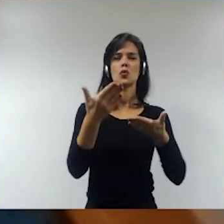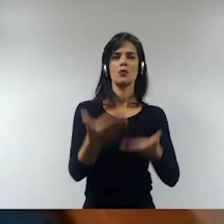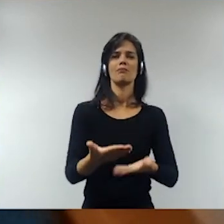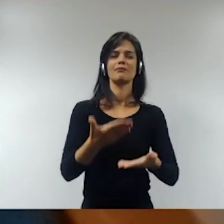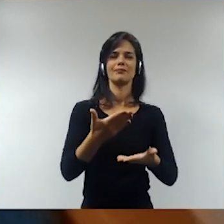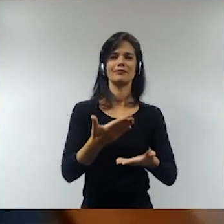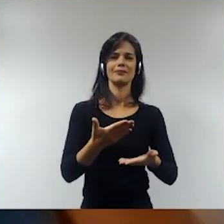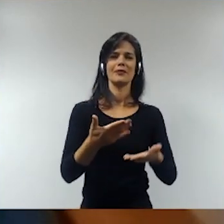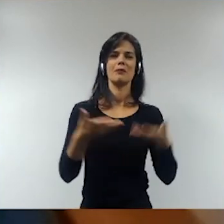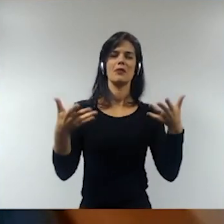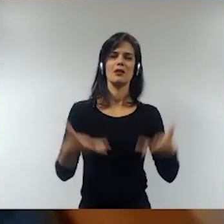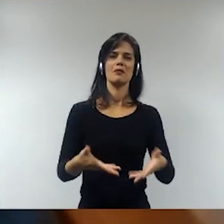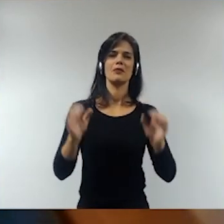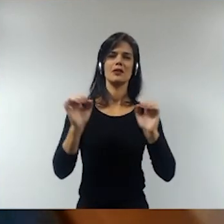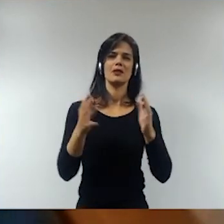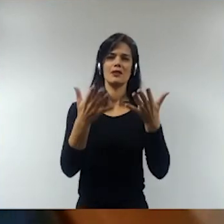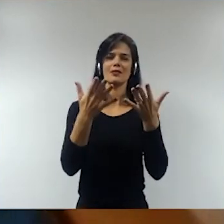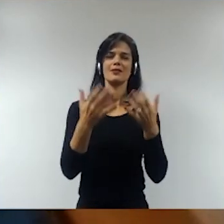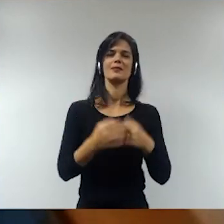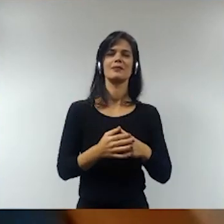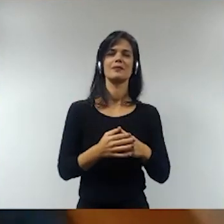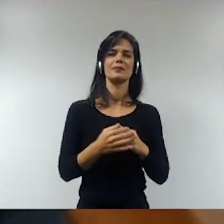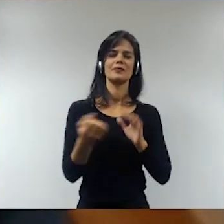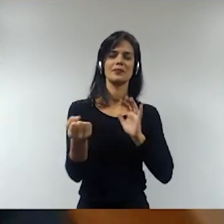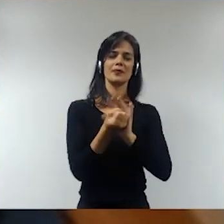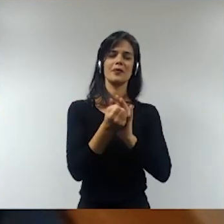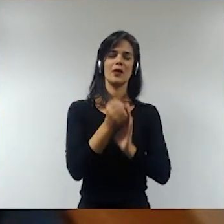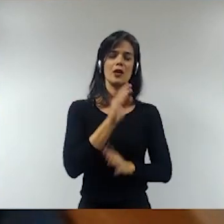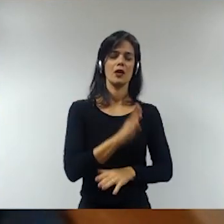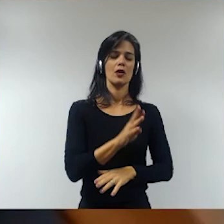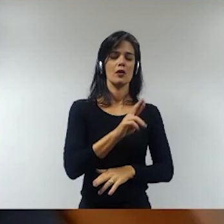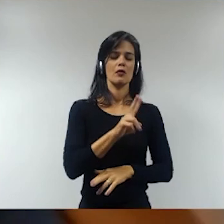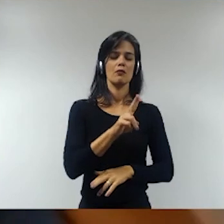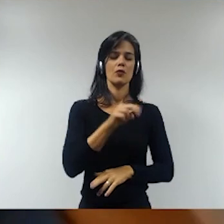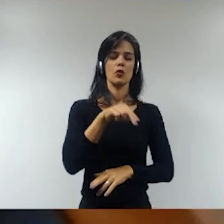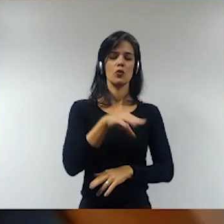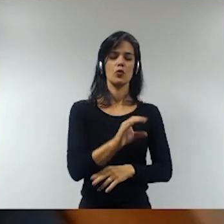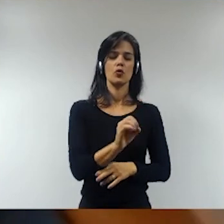feito a participar desse evento histórico. Bruno, por favor, com a palavra.